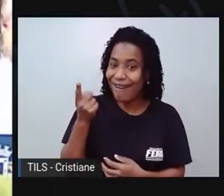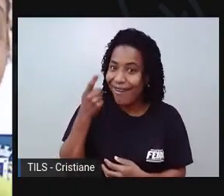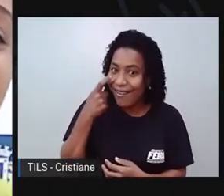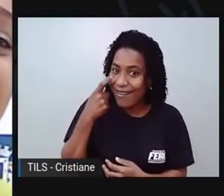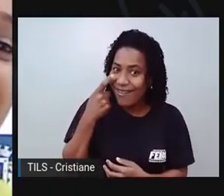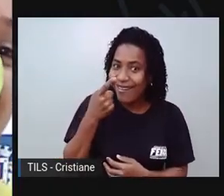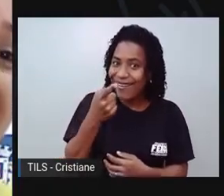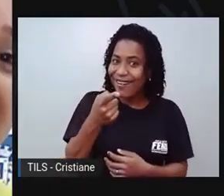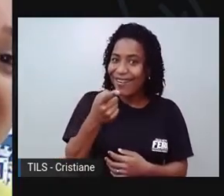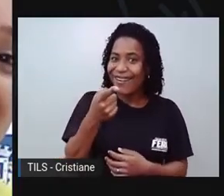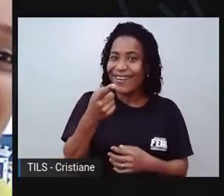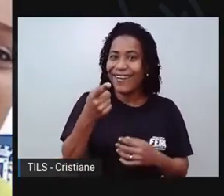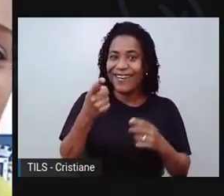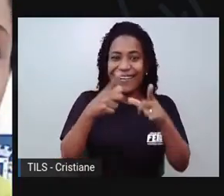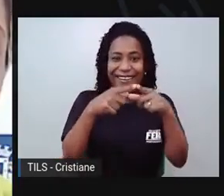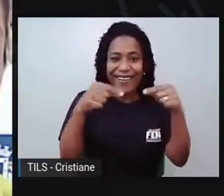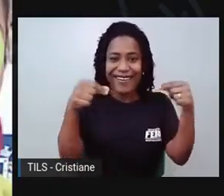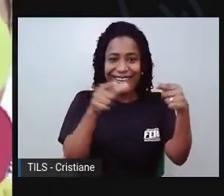Olá,